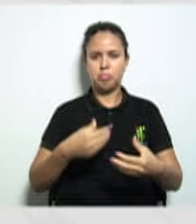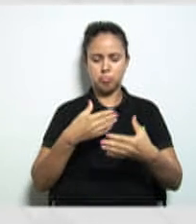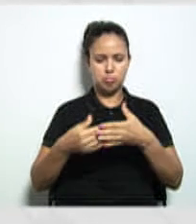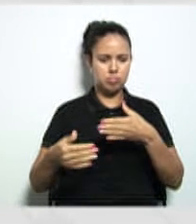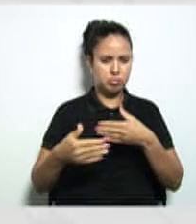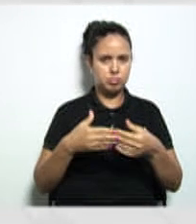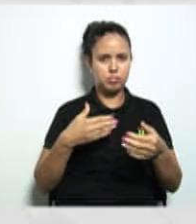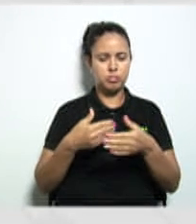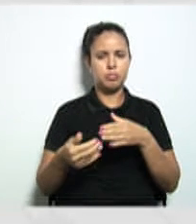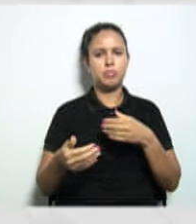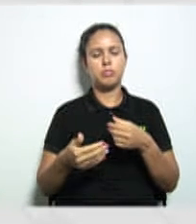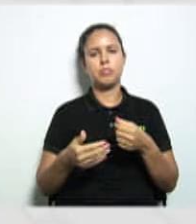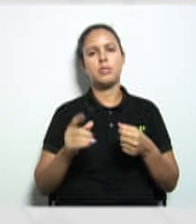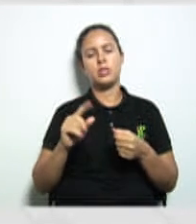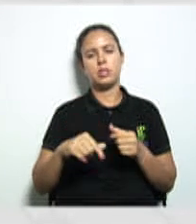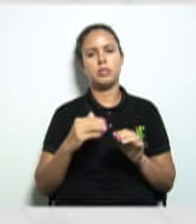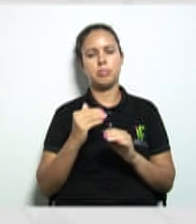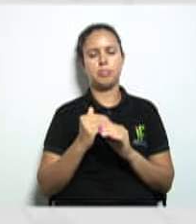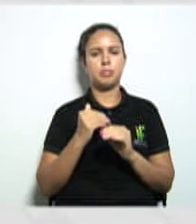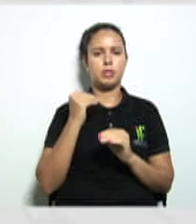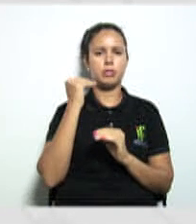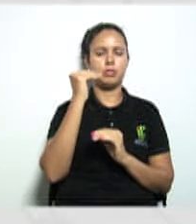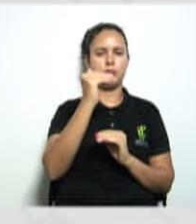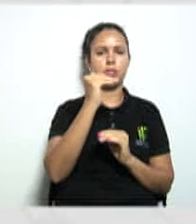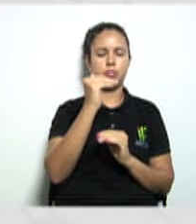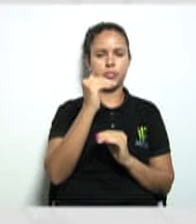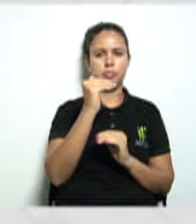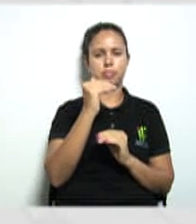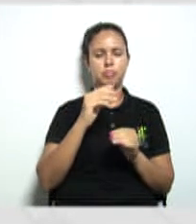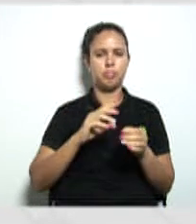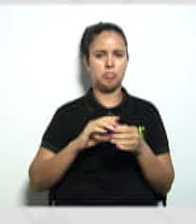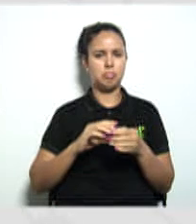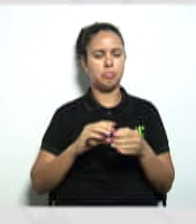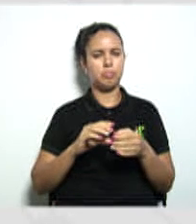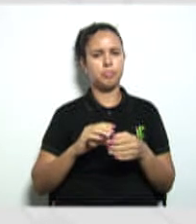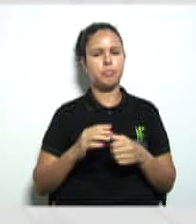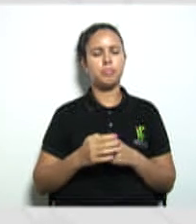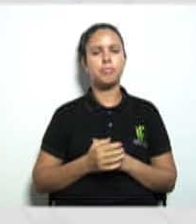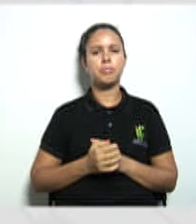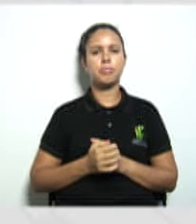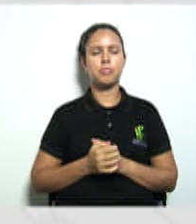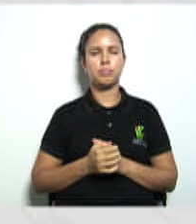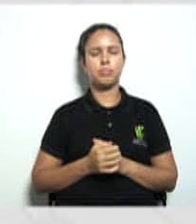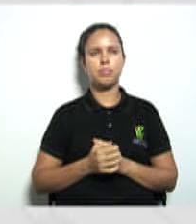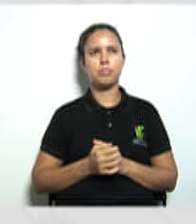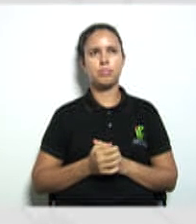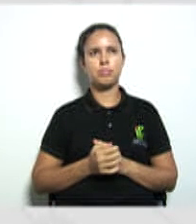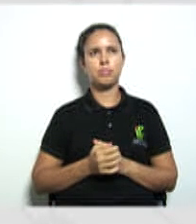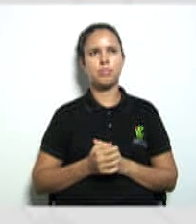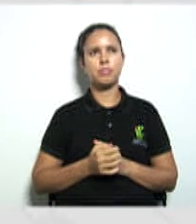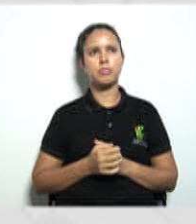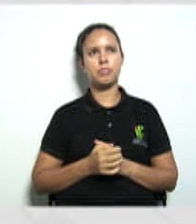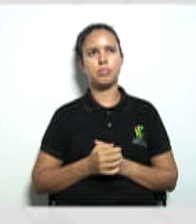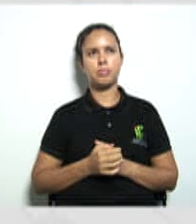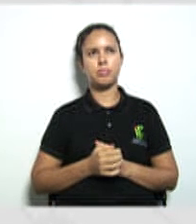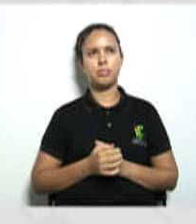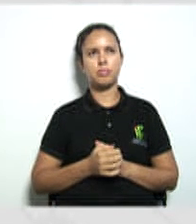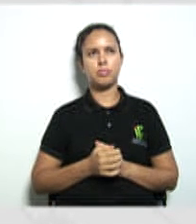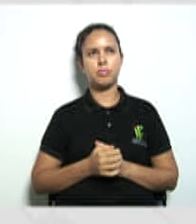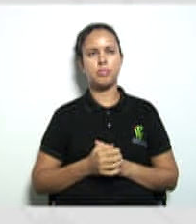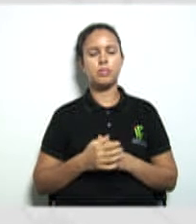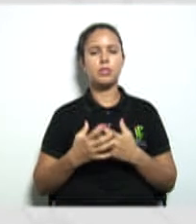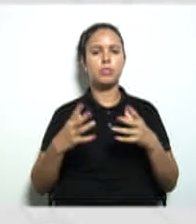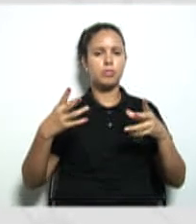indistintamente, sendo seus maiores atributos a indeterminação e a indivisibilidade. É isso mesmo, pessoal, vai